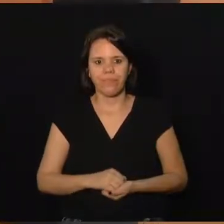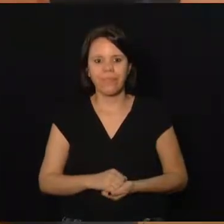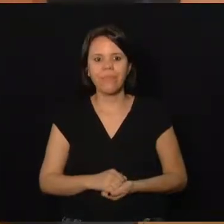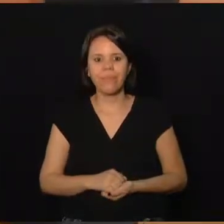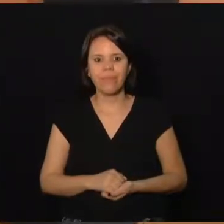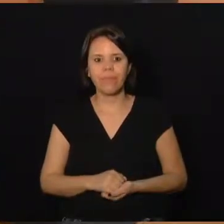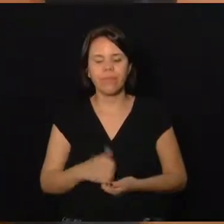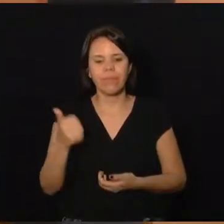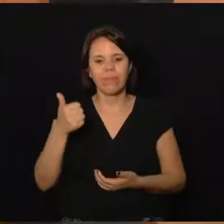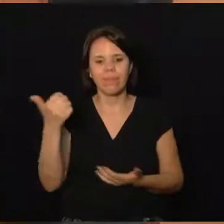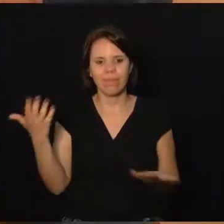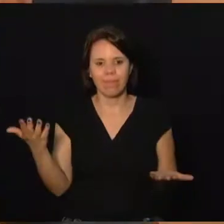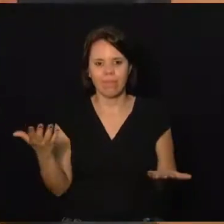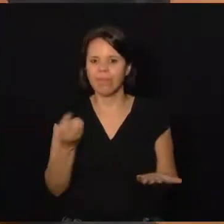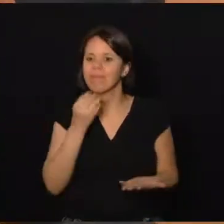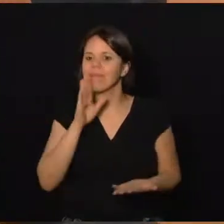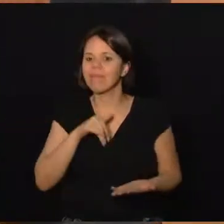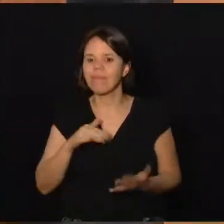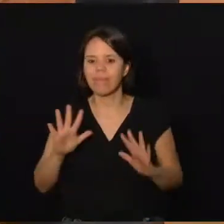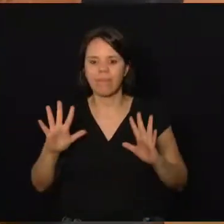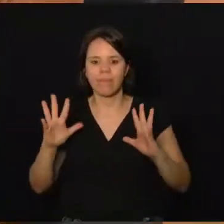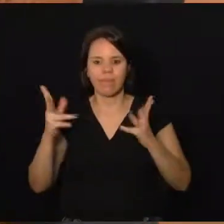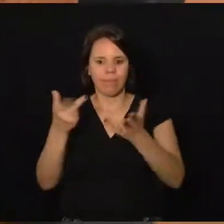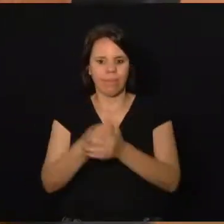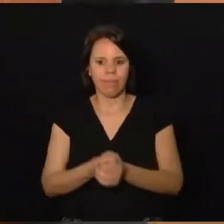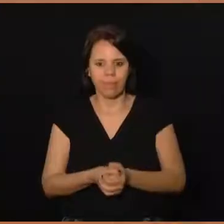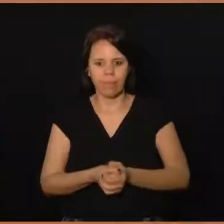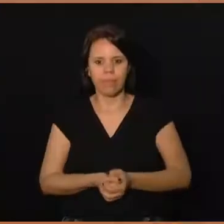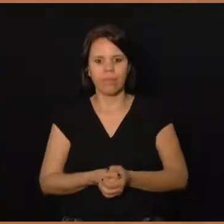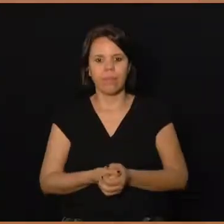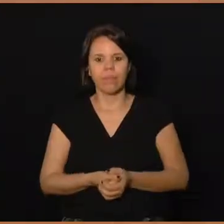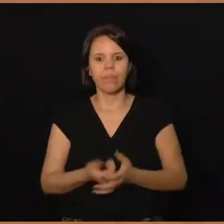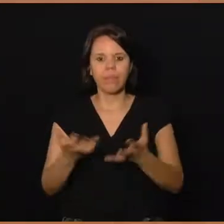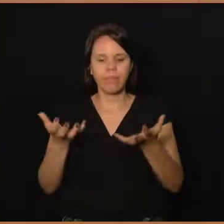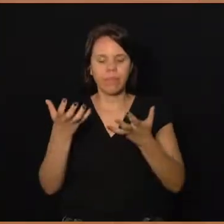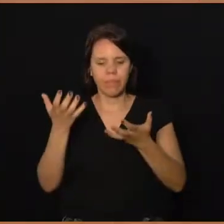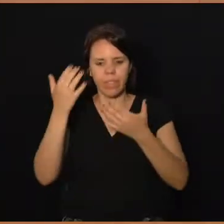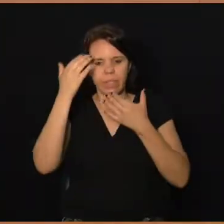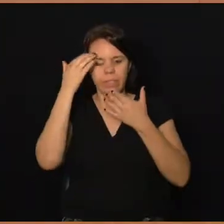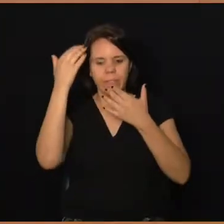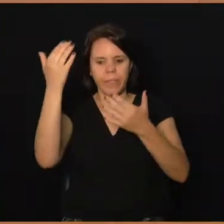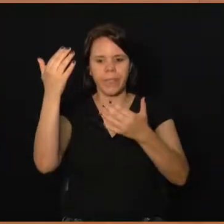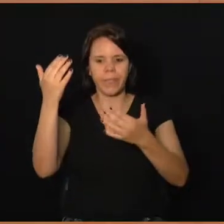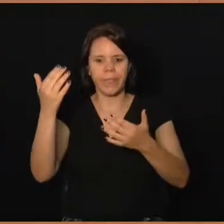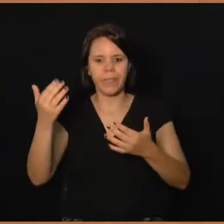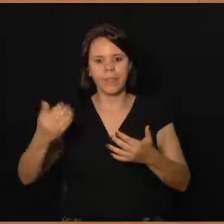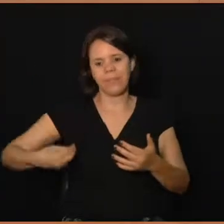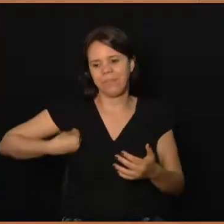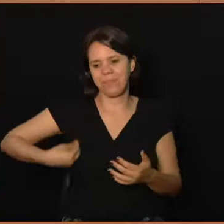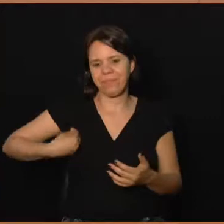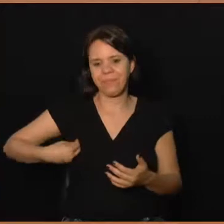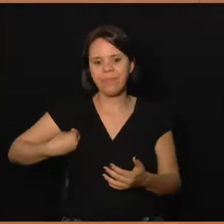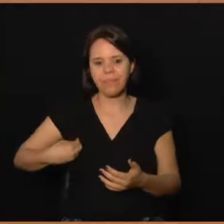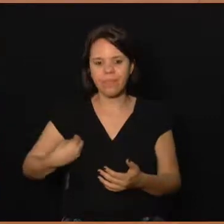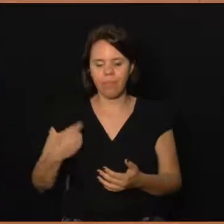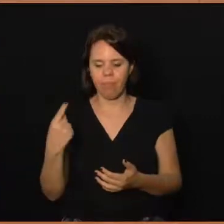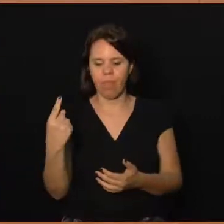Então, primeiramente, boa tarde a todos. Quero agradecer a presença de cada um que